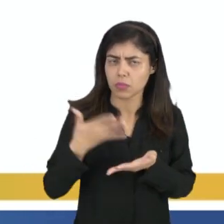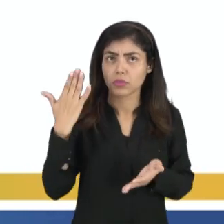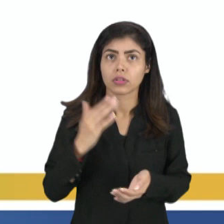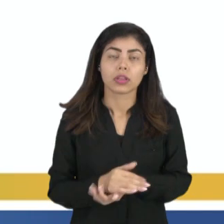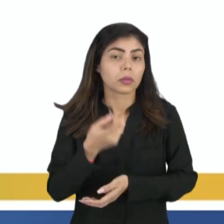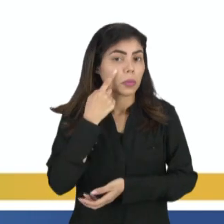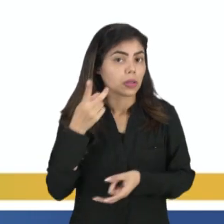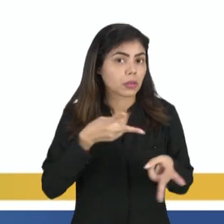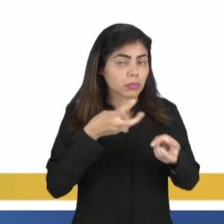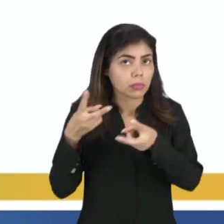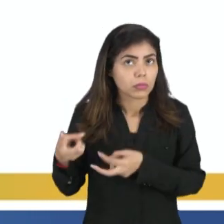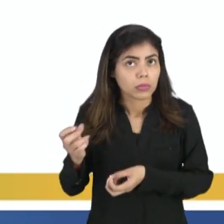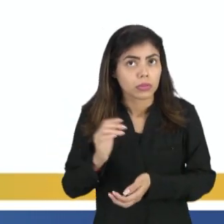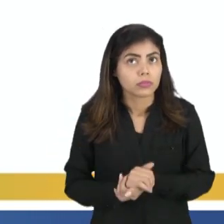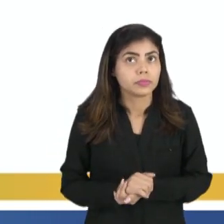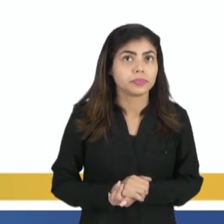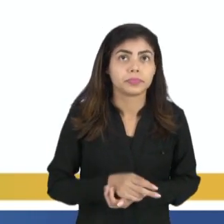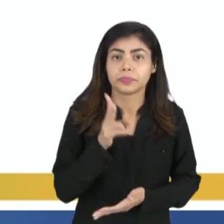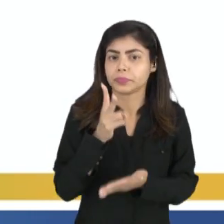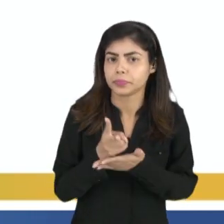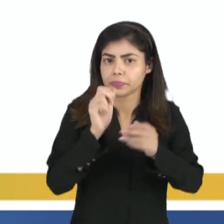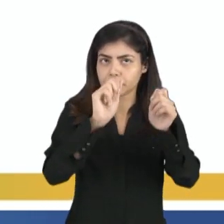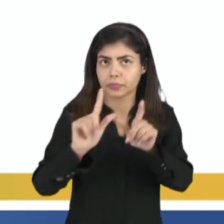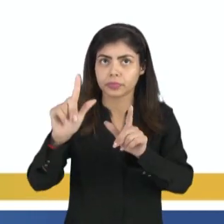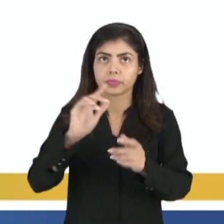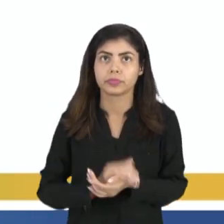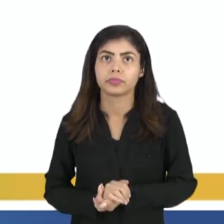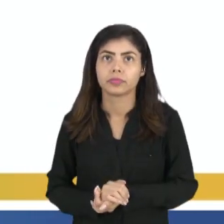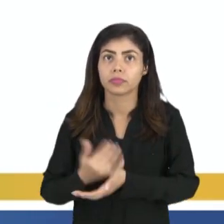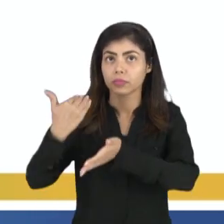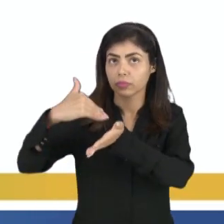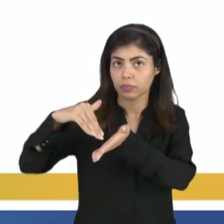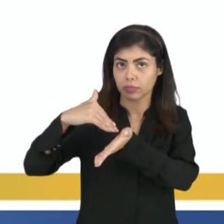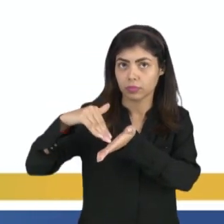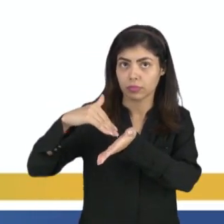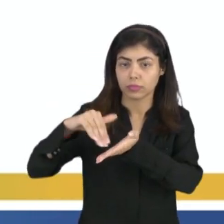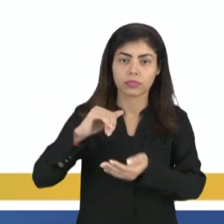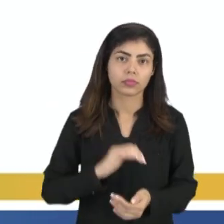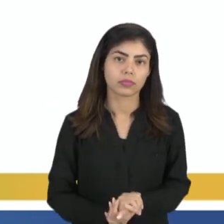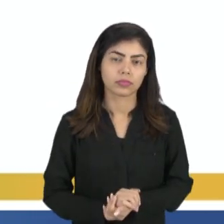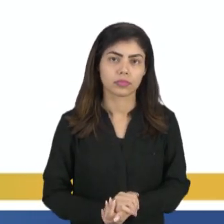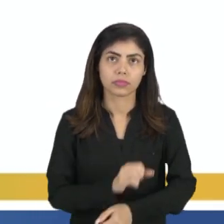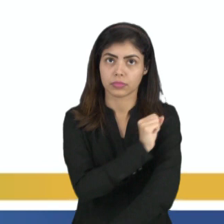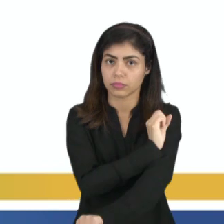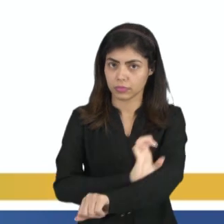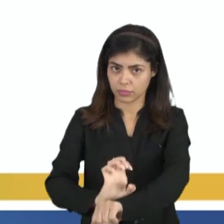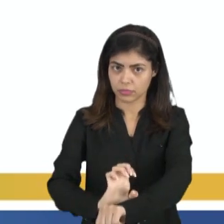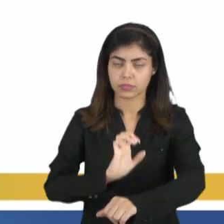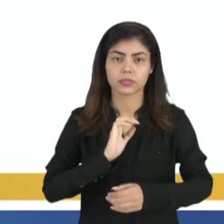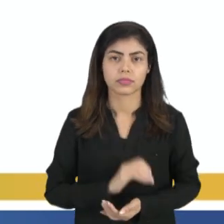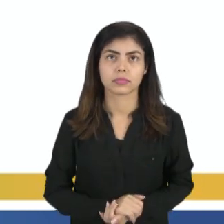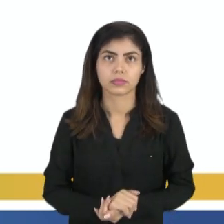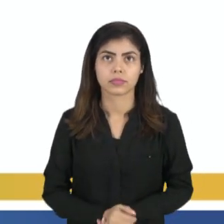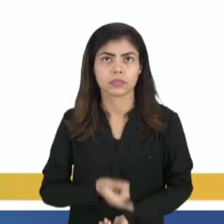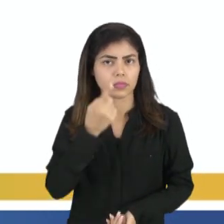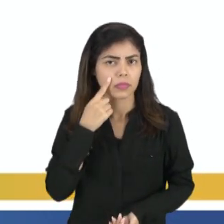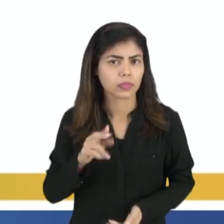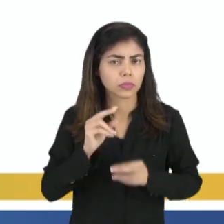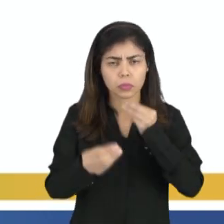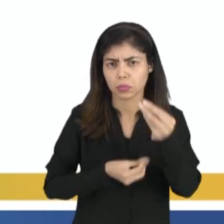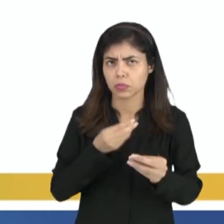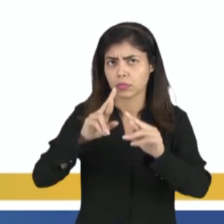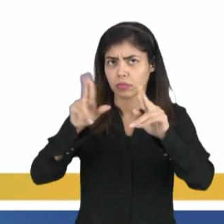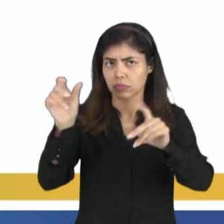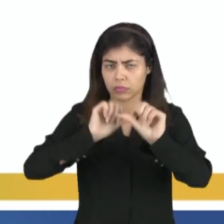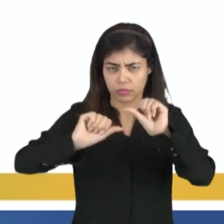agora Observe o outro exemplo no mesmo slide Olha só secretária e secretaria veja